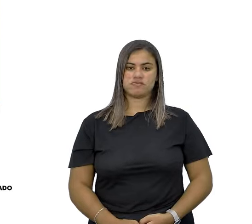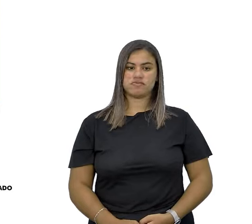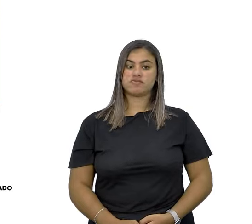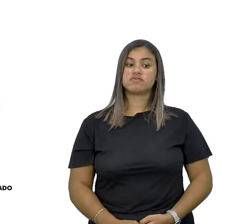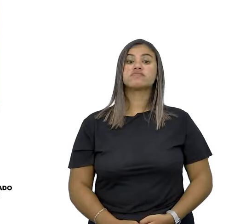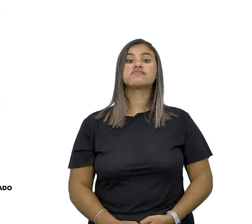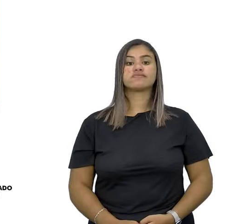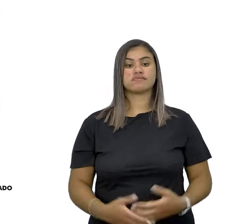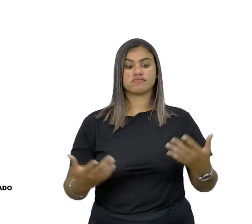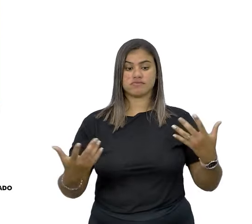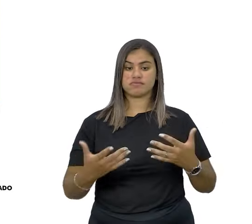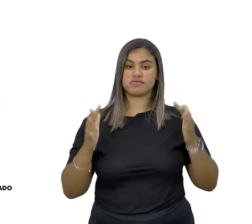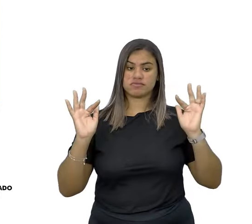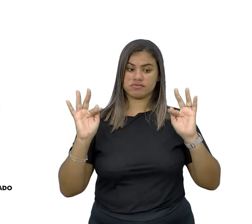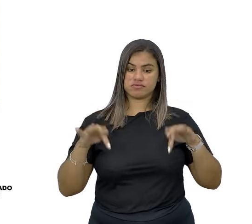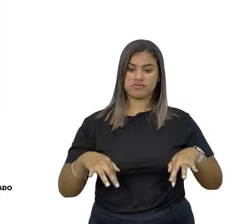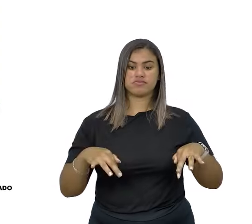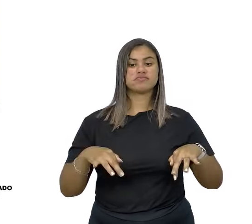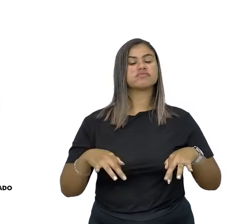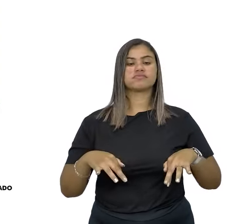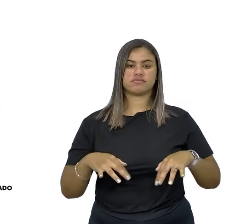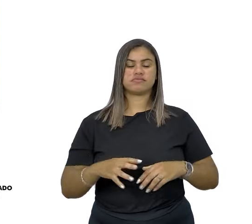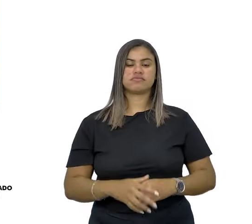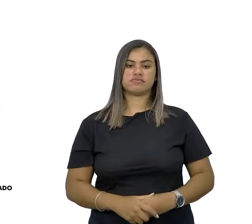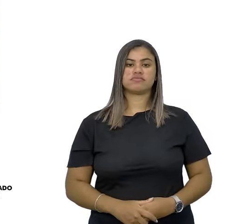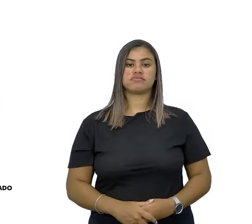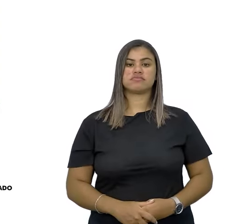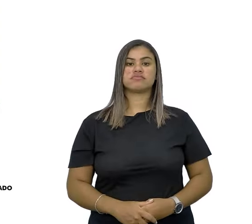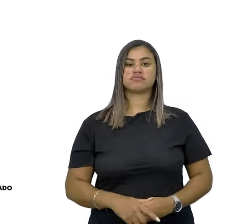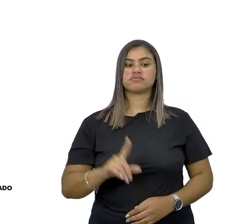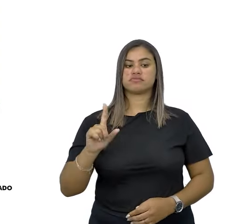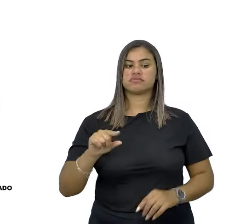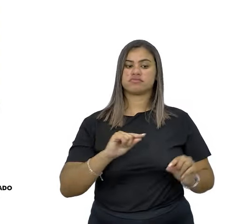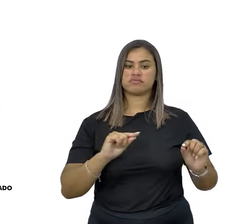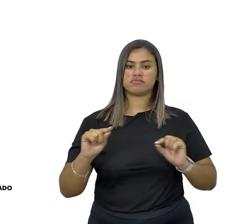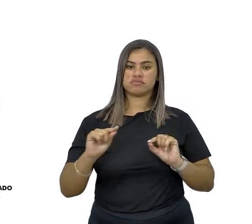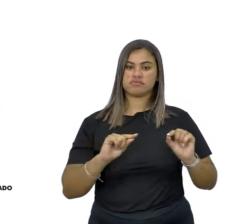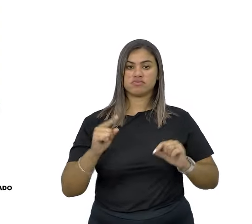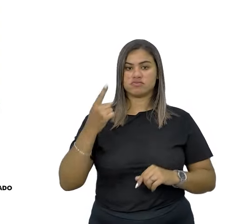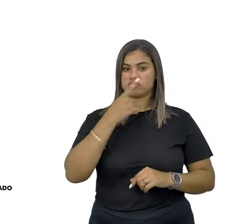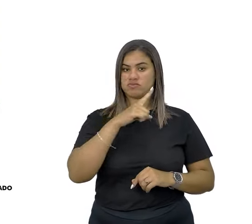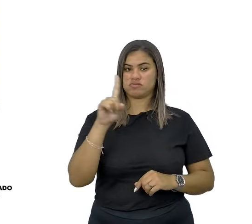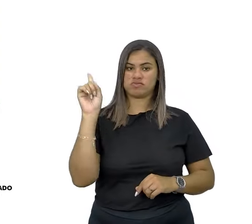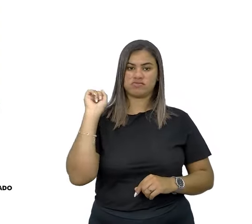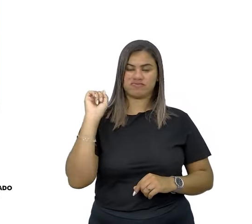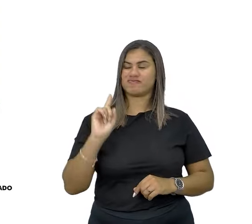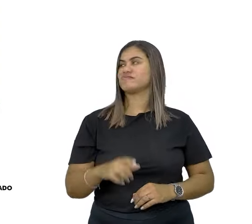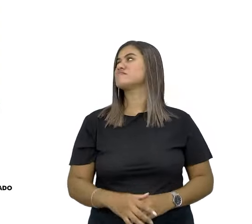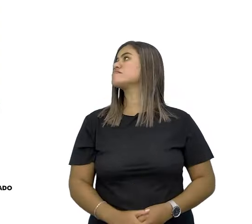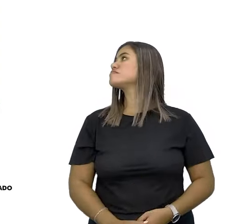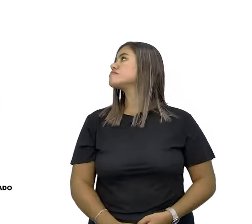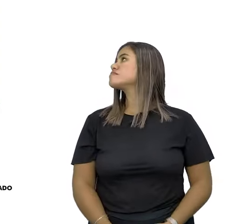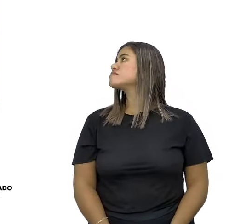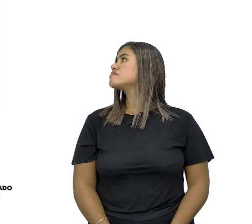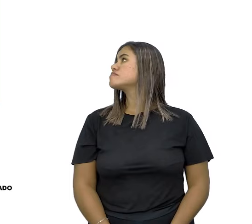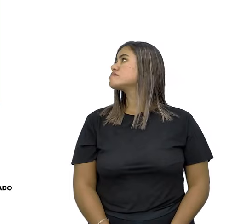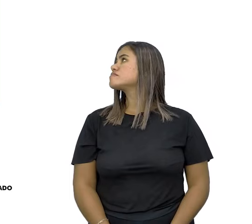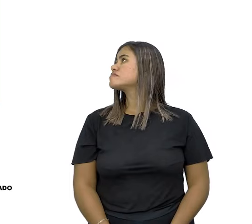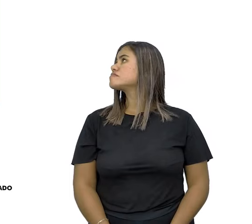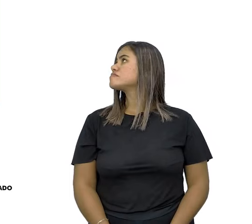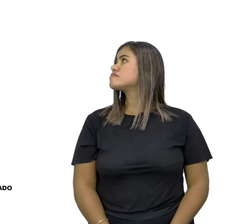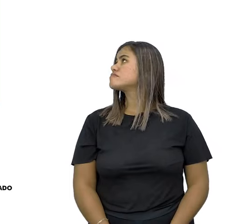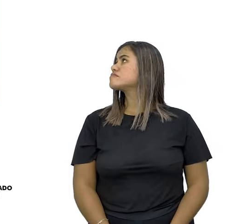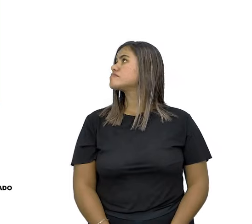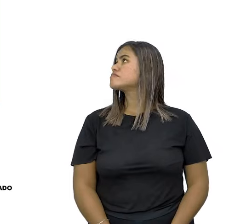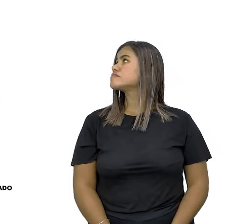E, por fim, o finalizando, né? O finalizando é o último movimento do didático metodológico dentro do